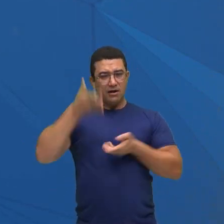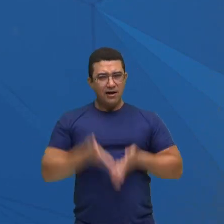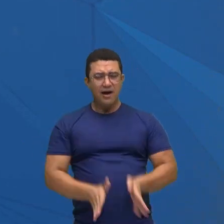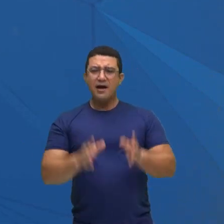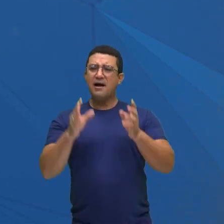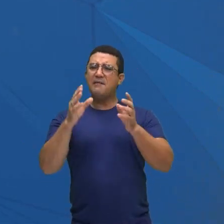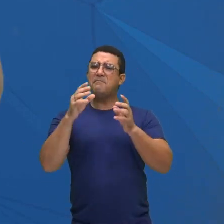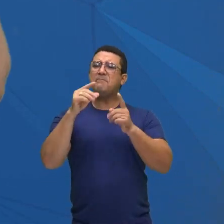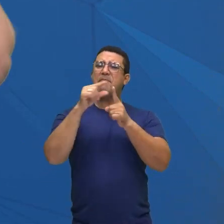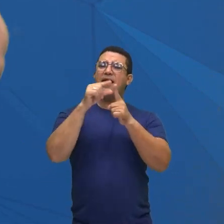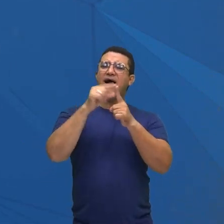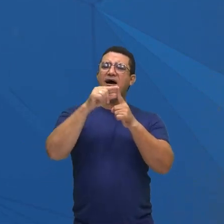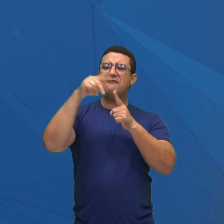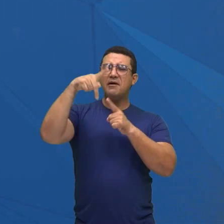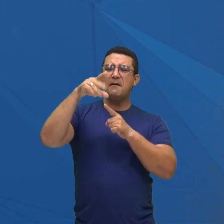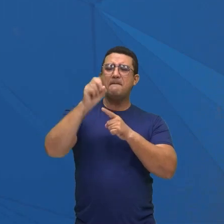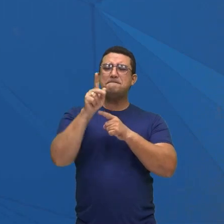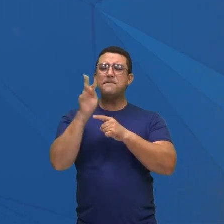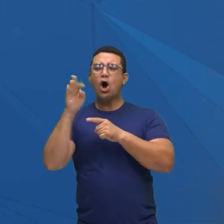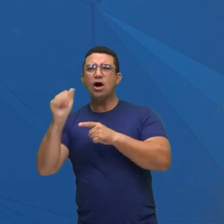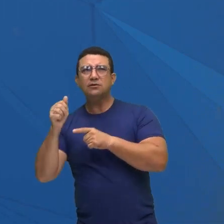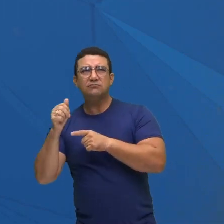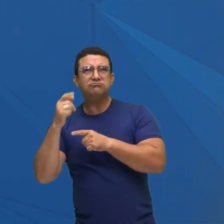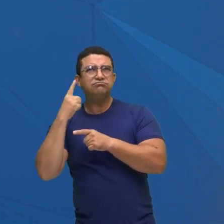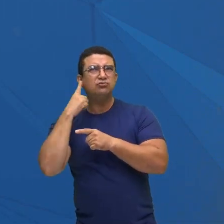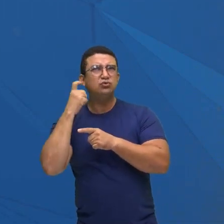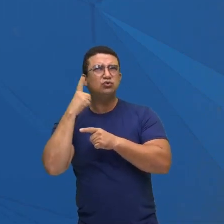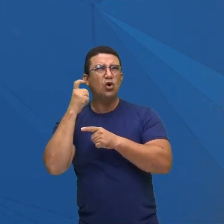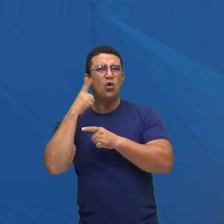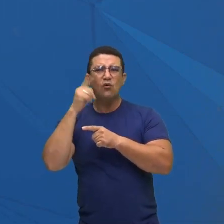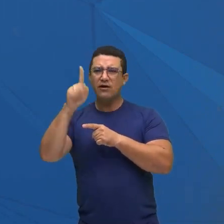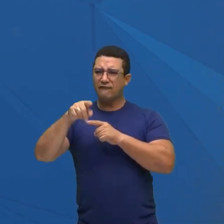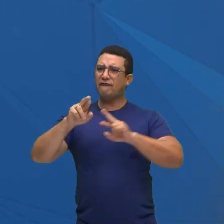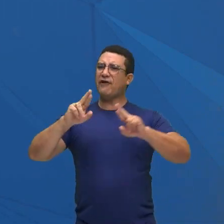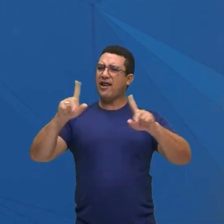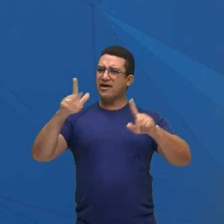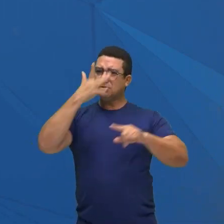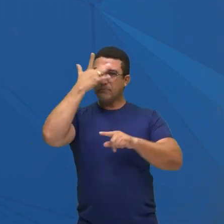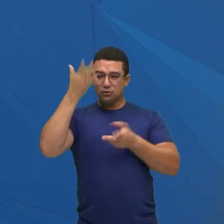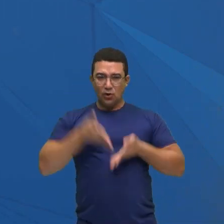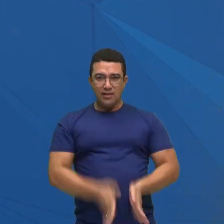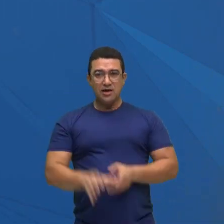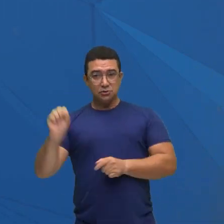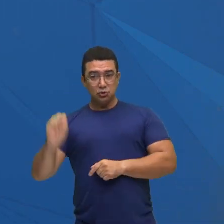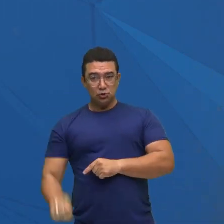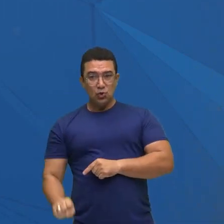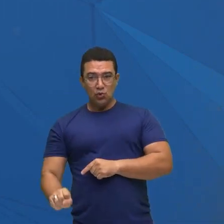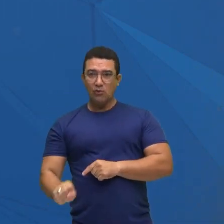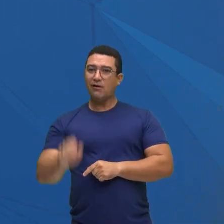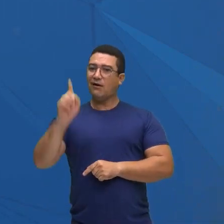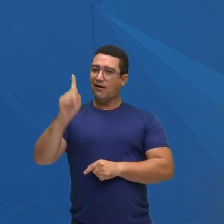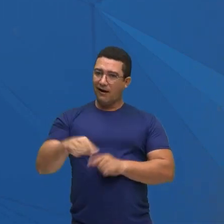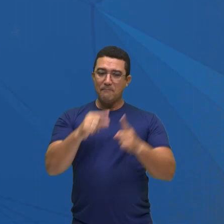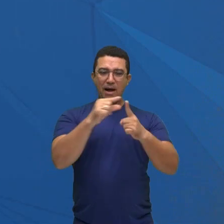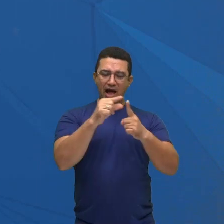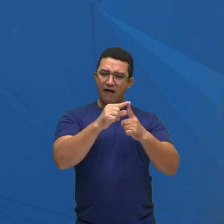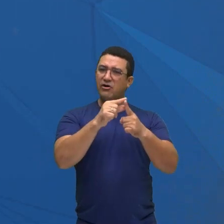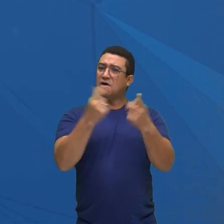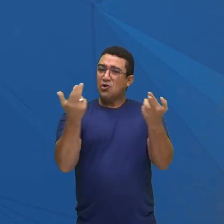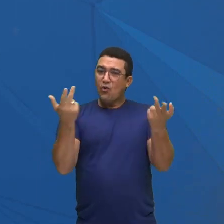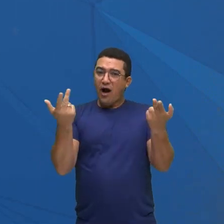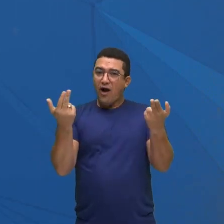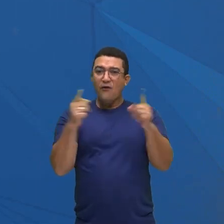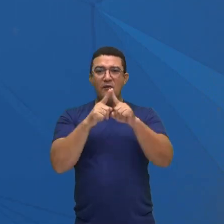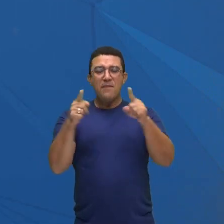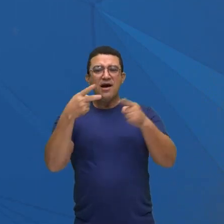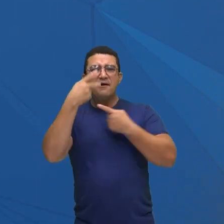palavra porta, entre outros, ali o pessoal do sul, cada um falando com seu sotaque, são as mesmas palavras, porém com